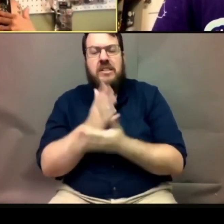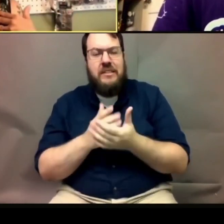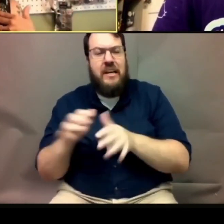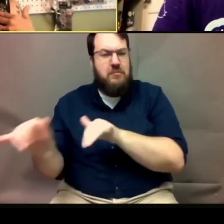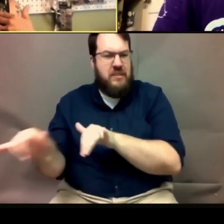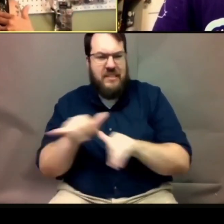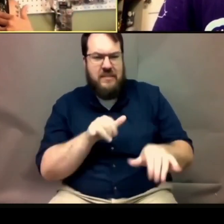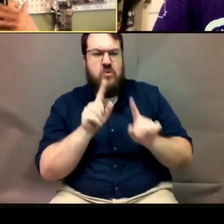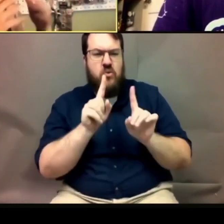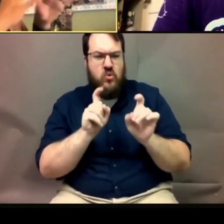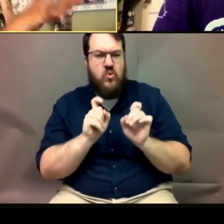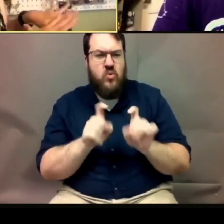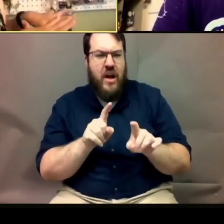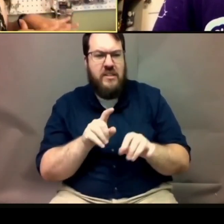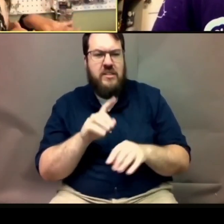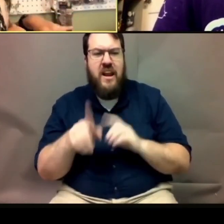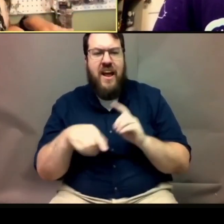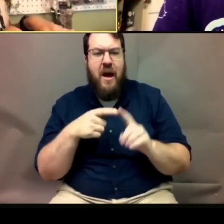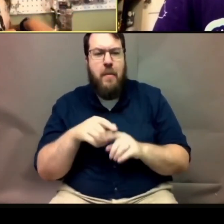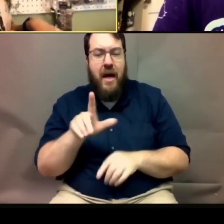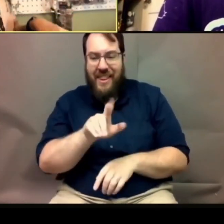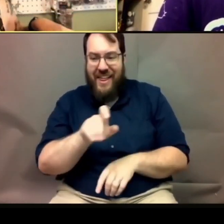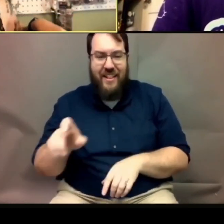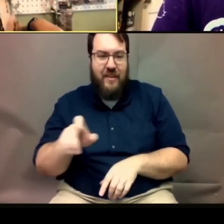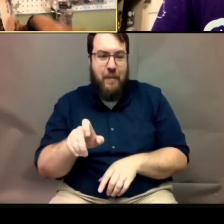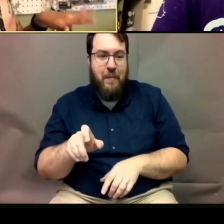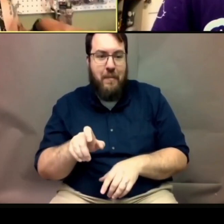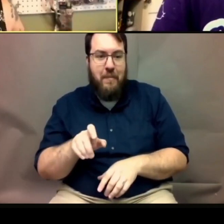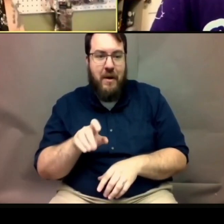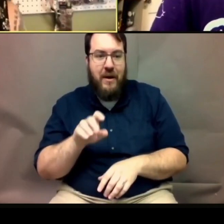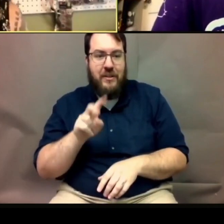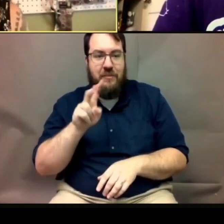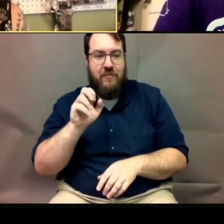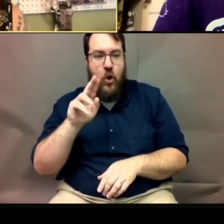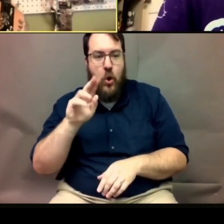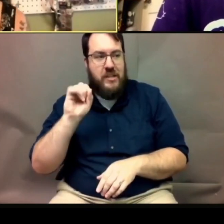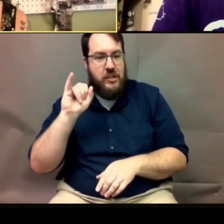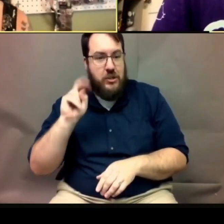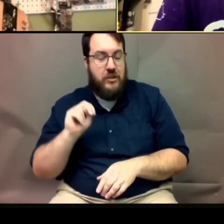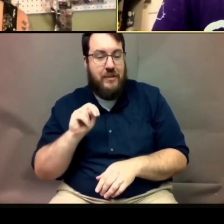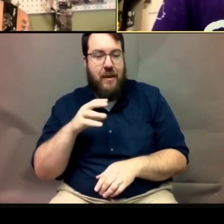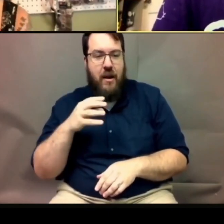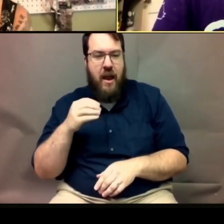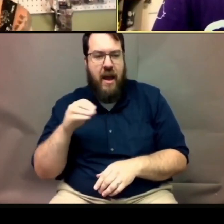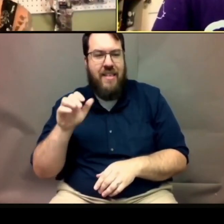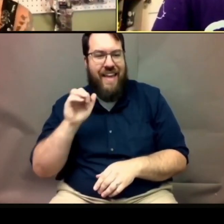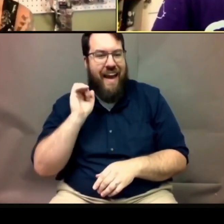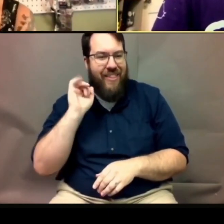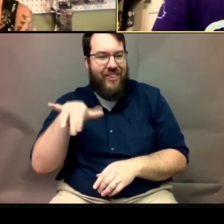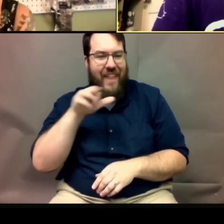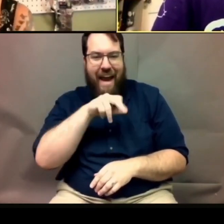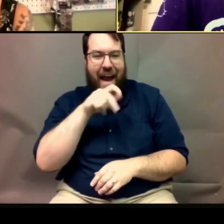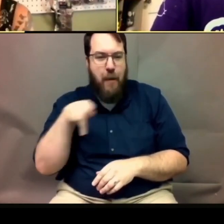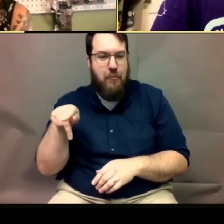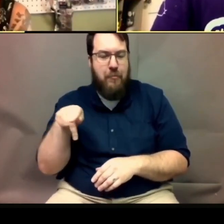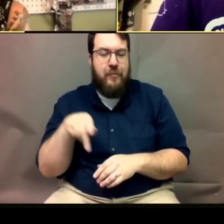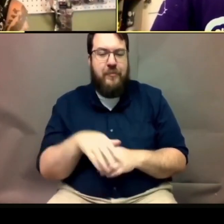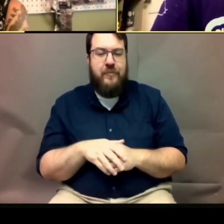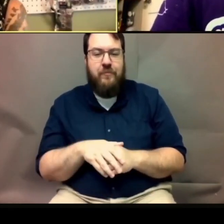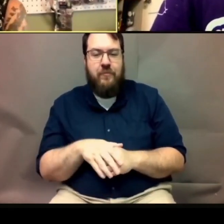E a gente vai responder essas mesmas perguntas, porque eu vou mostrar como codificar o mouse e o controlador do mouse.